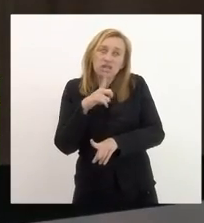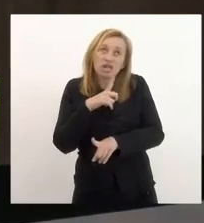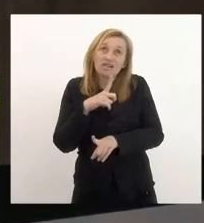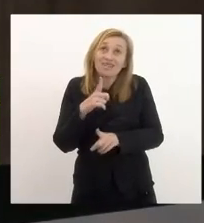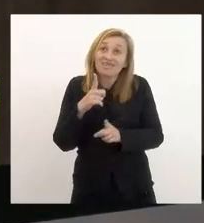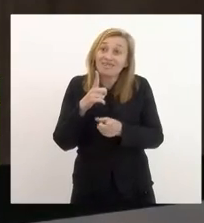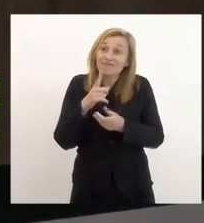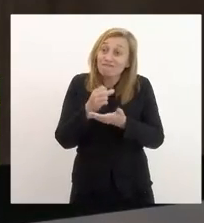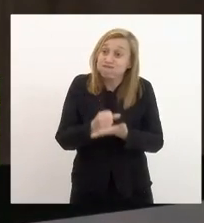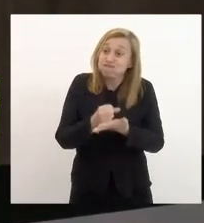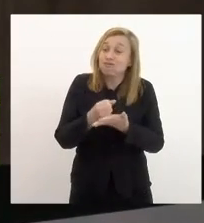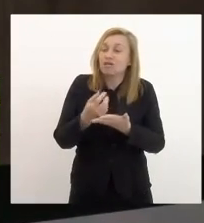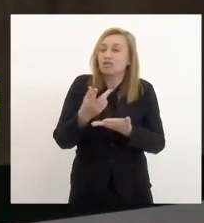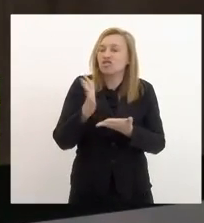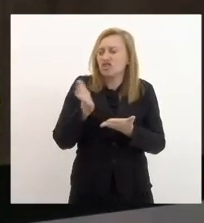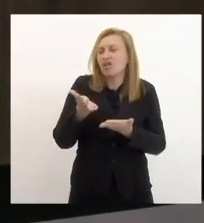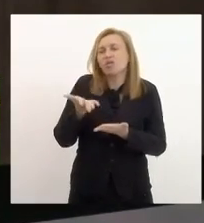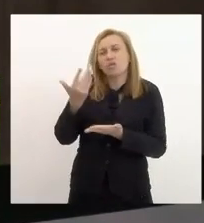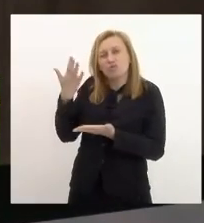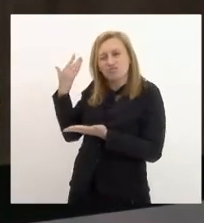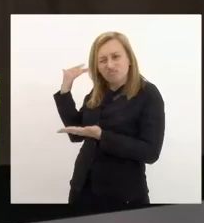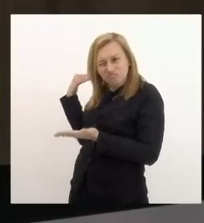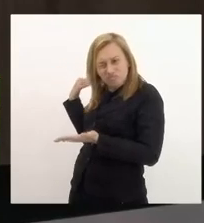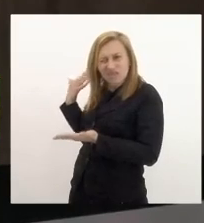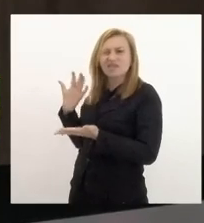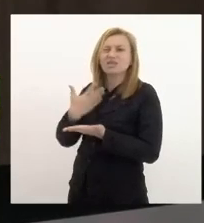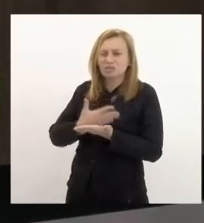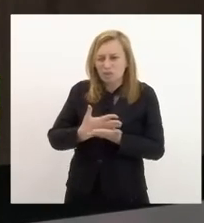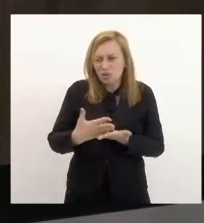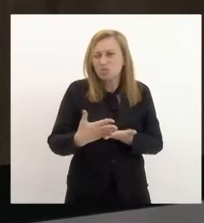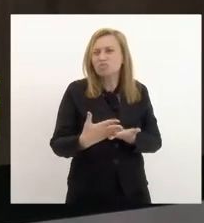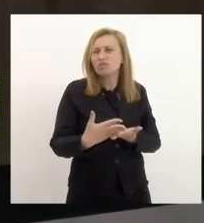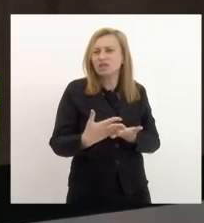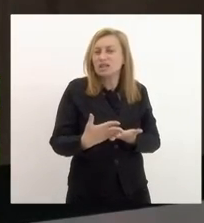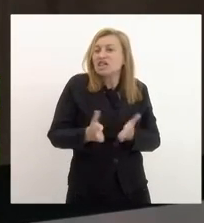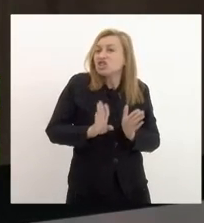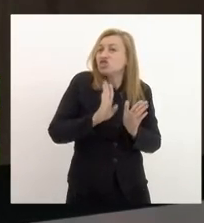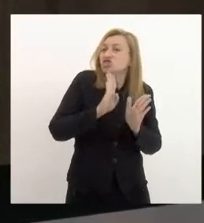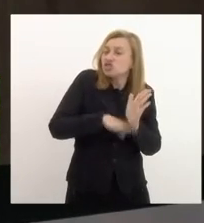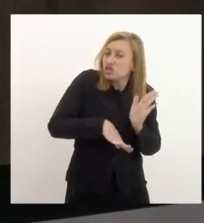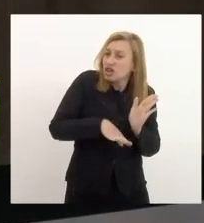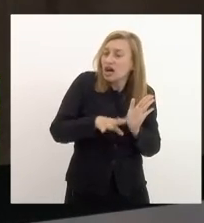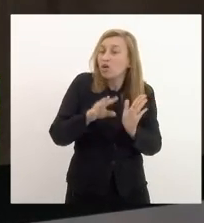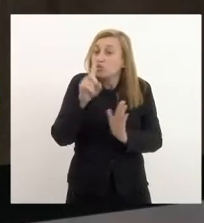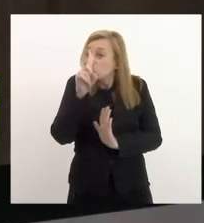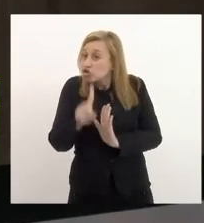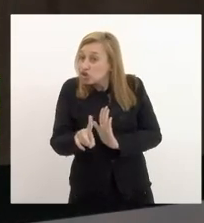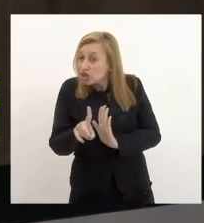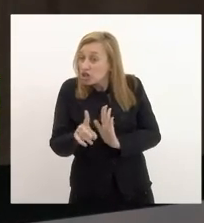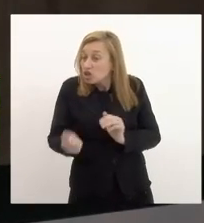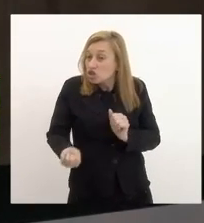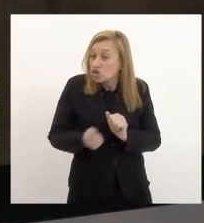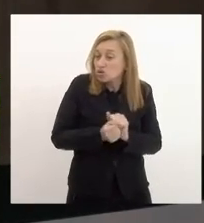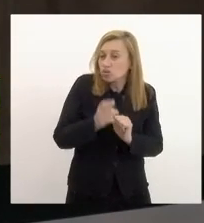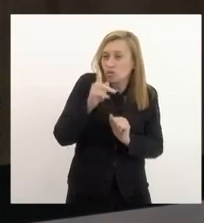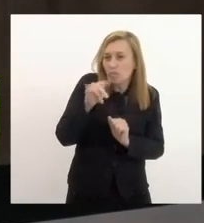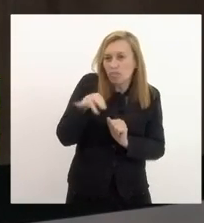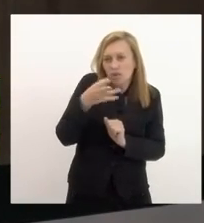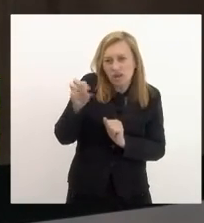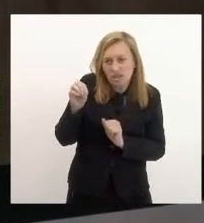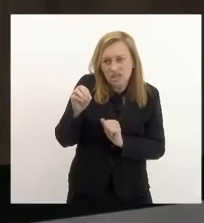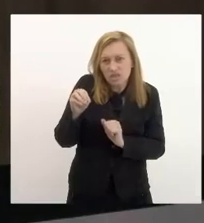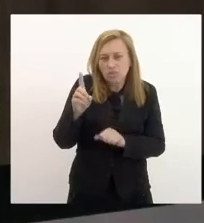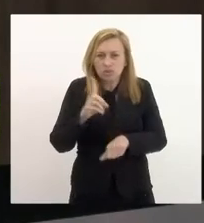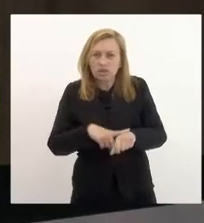fixação que já começou em períodos anteriores de retirar esse direito que junto para progressão